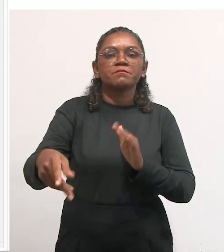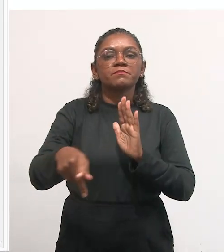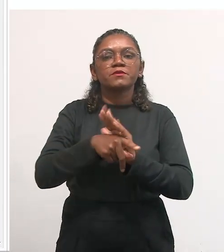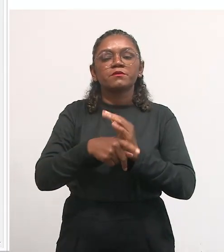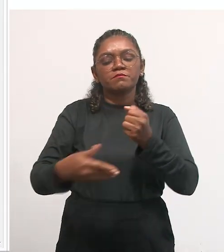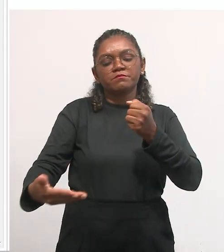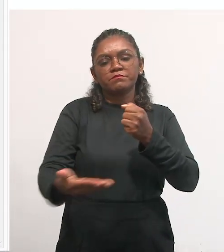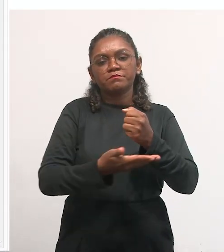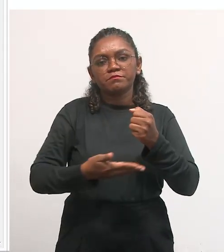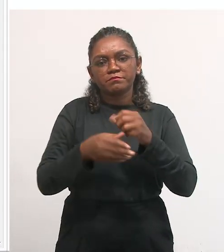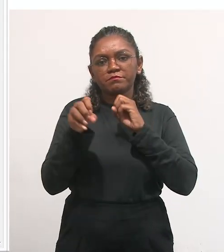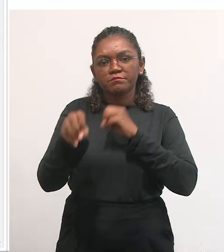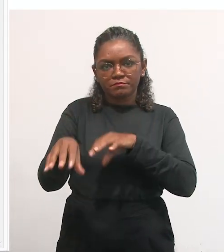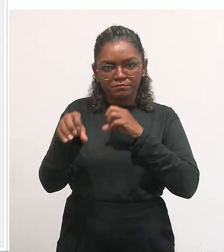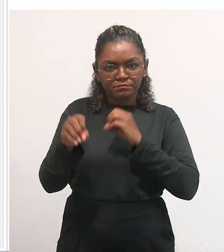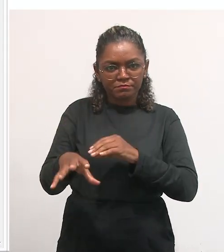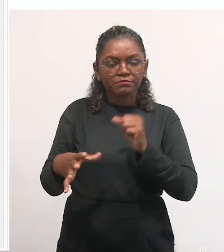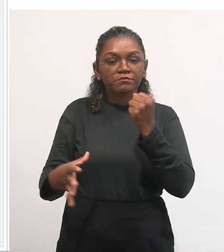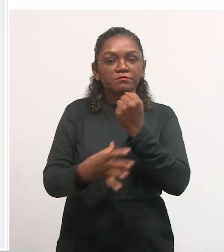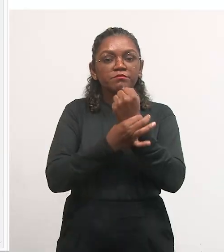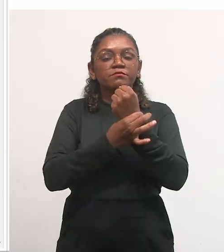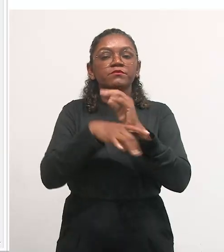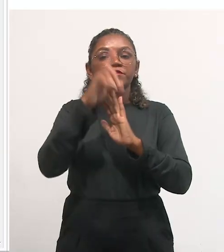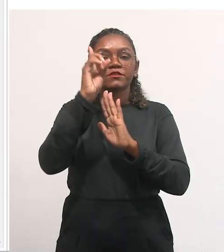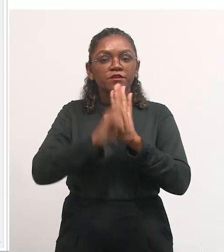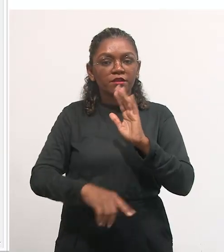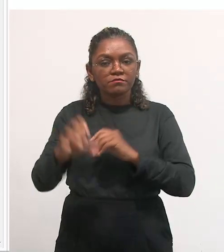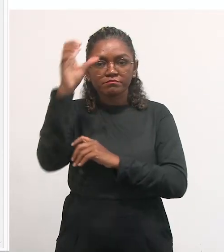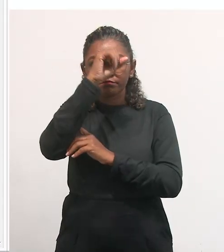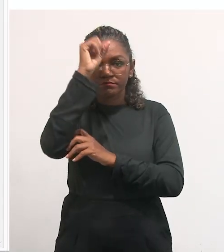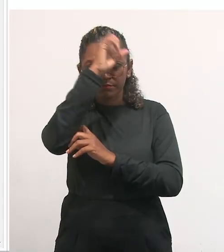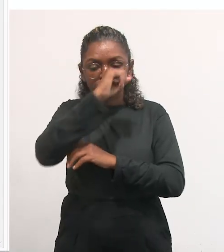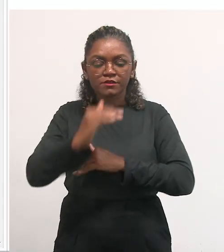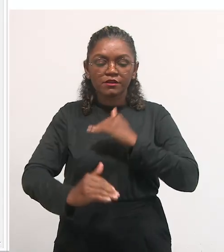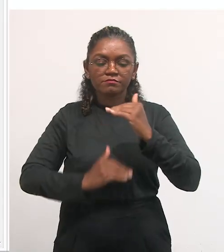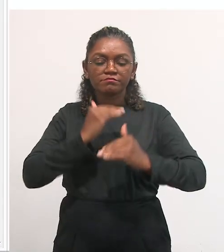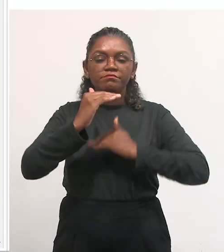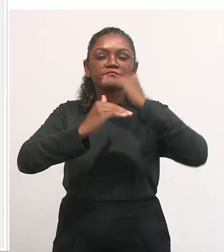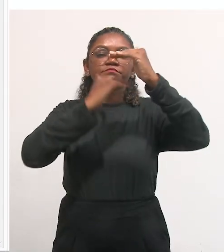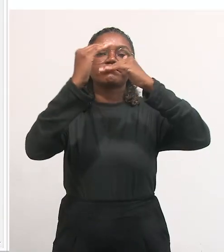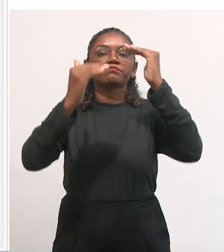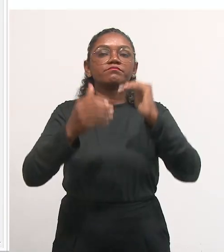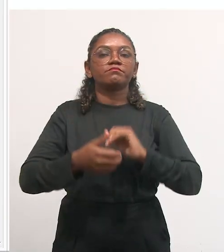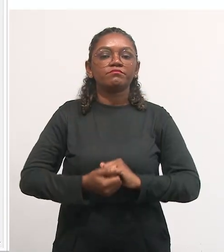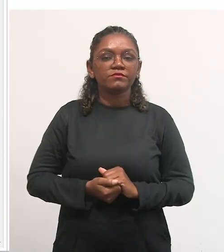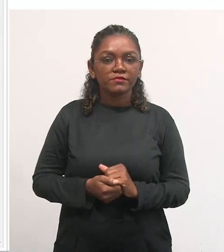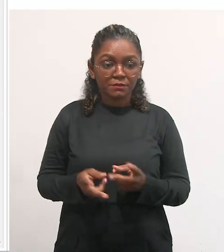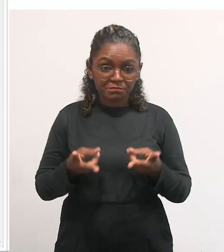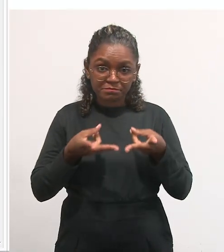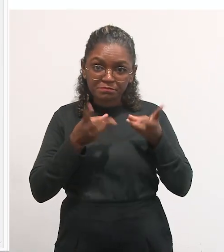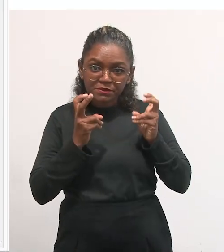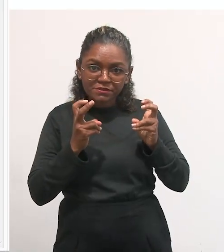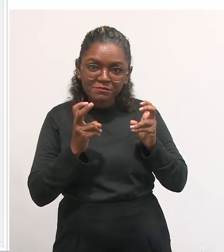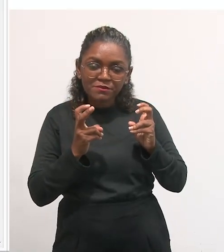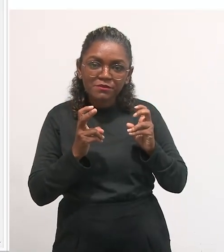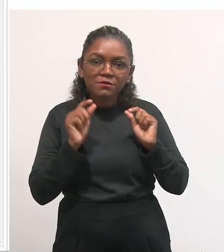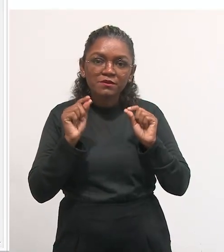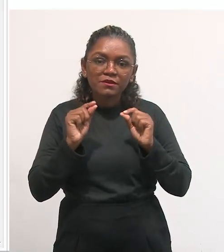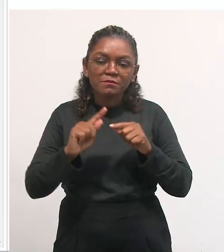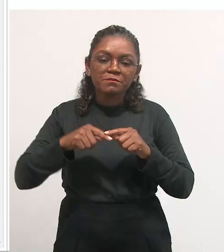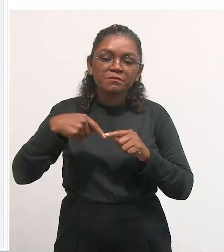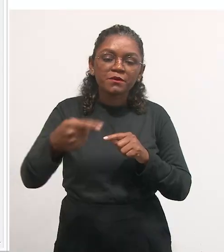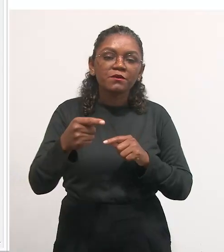assegurado seus direitos de aprendizagem e desenvolvimento. Percebam aqui uma perspectiva, olha, pós-crítica do currículo,